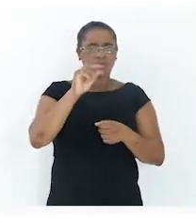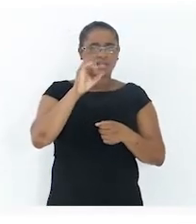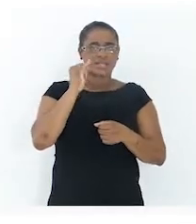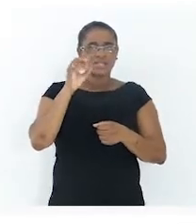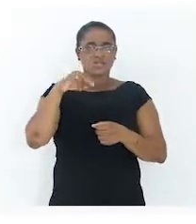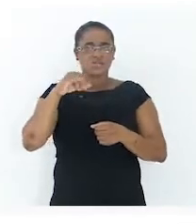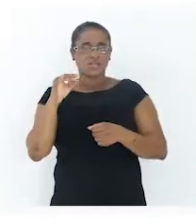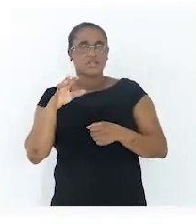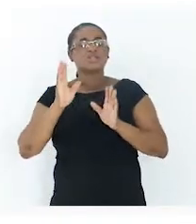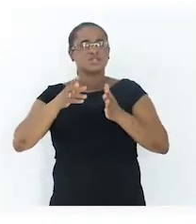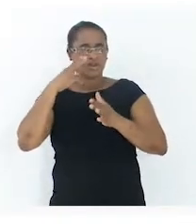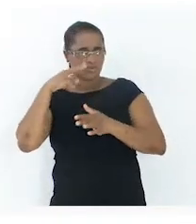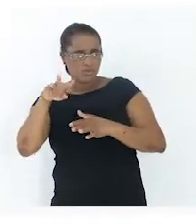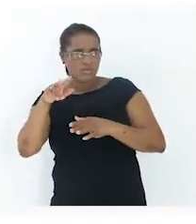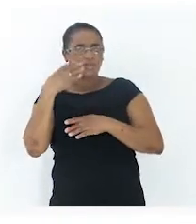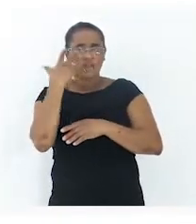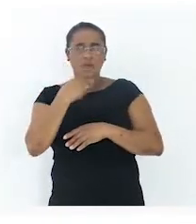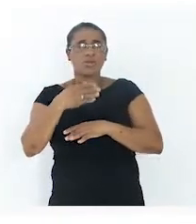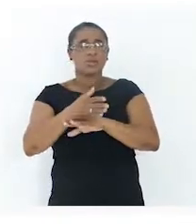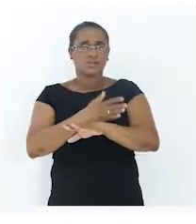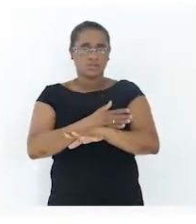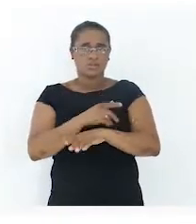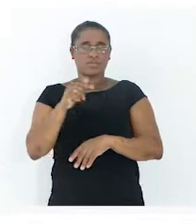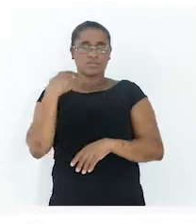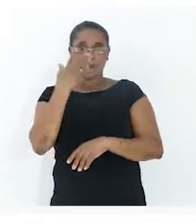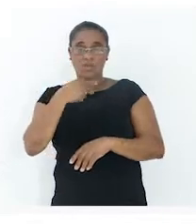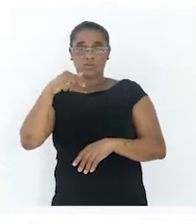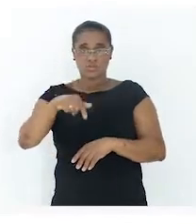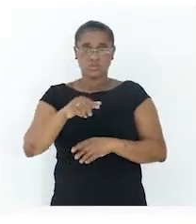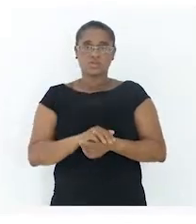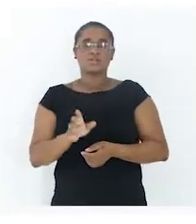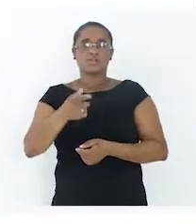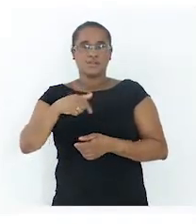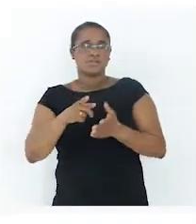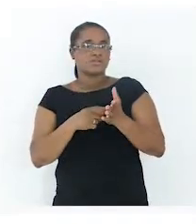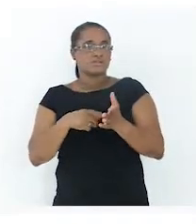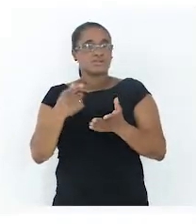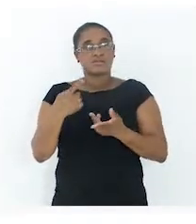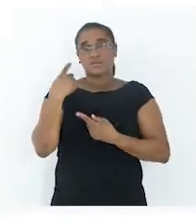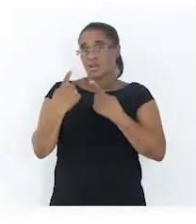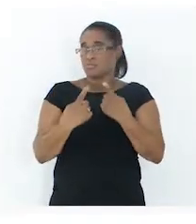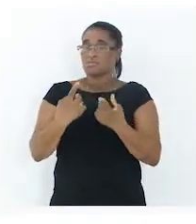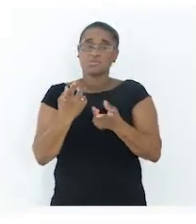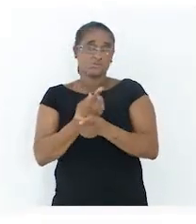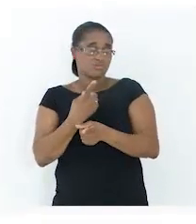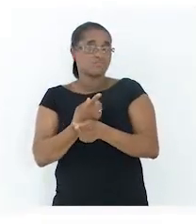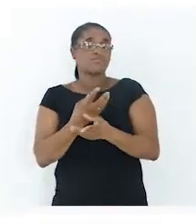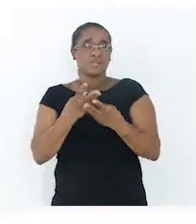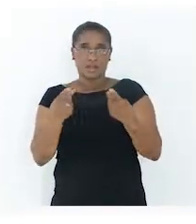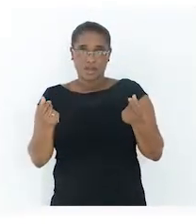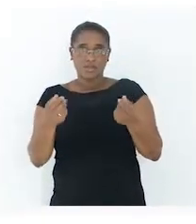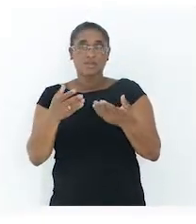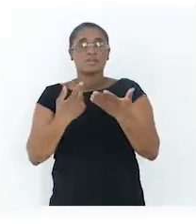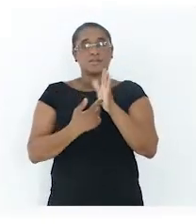aula anterior. Para essa aula de hoje, vamos precisar de alguns recursos, tais como